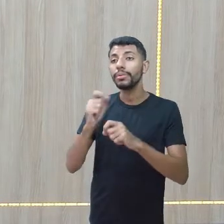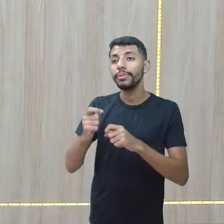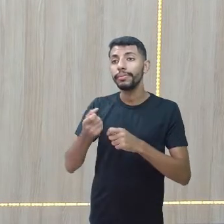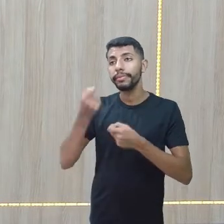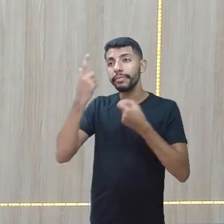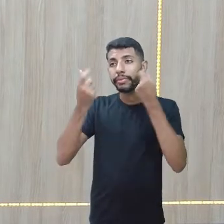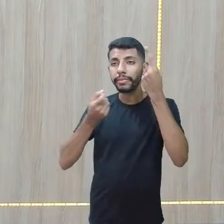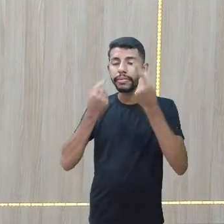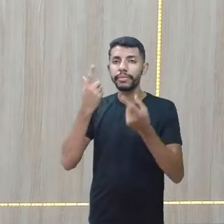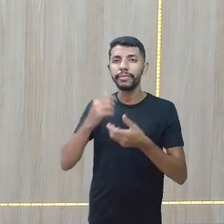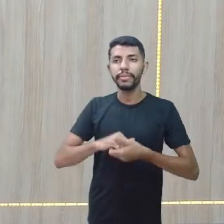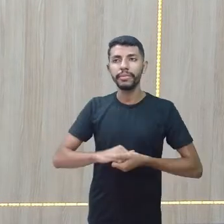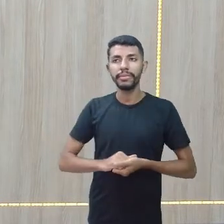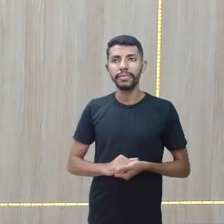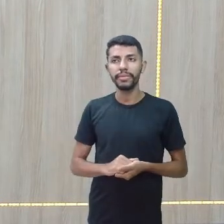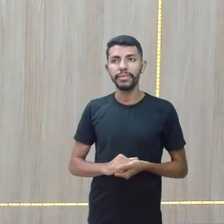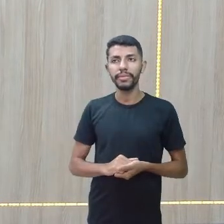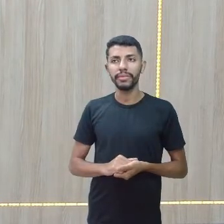construção.